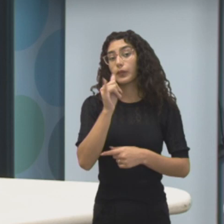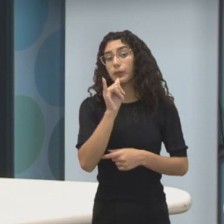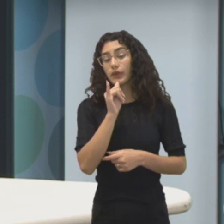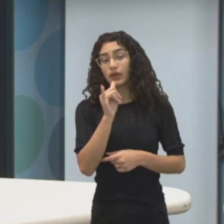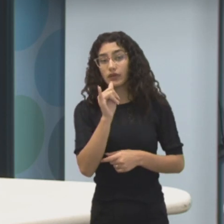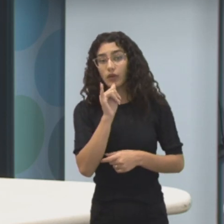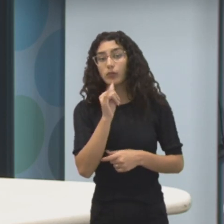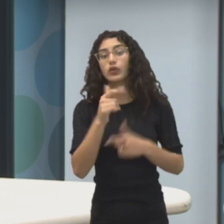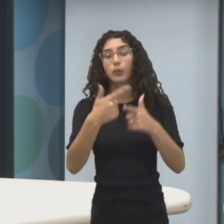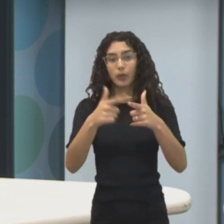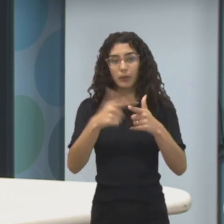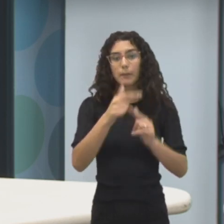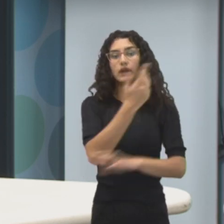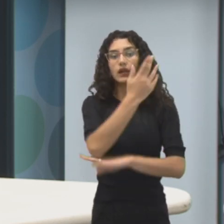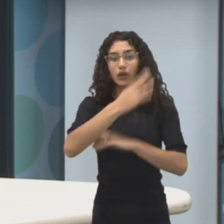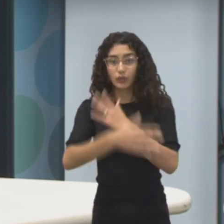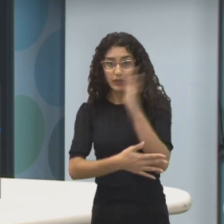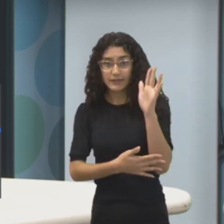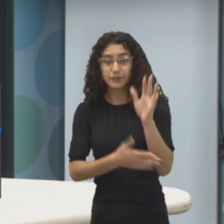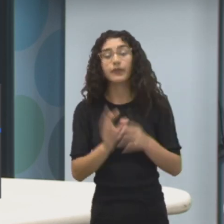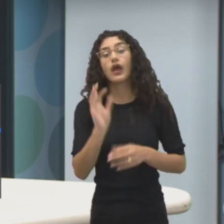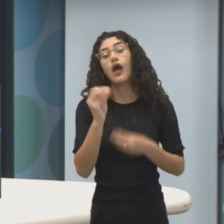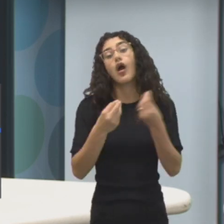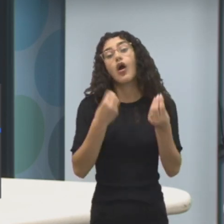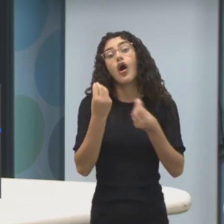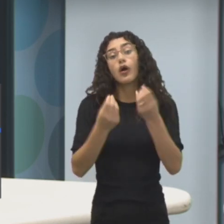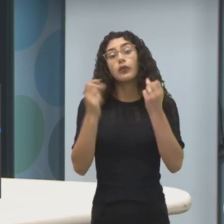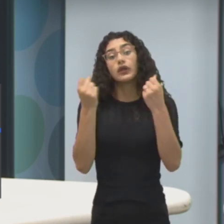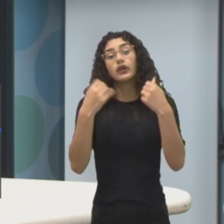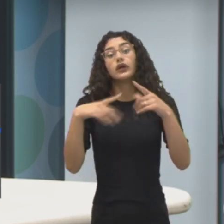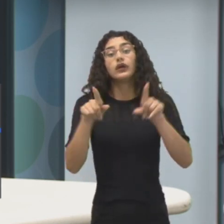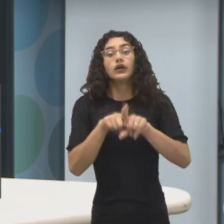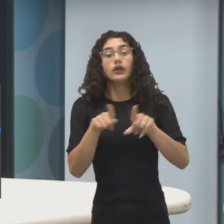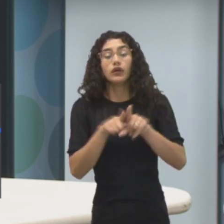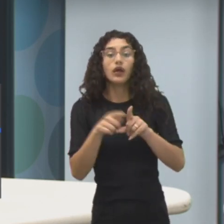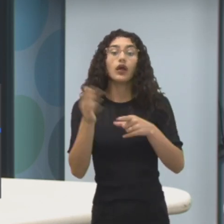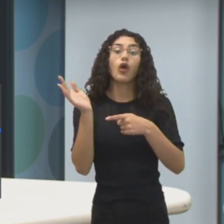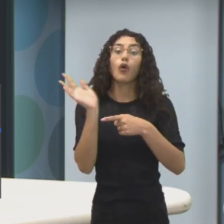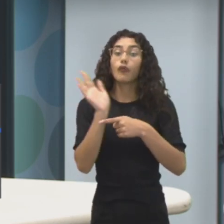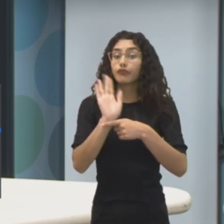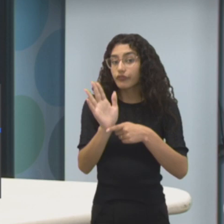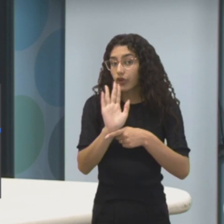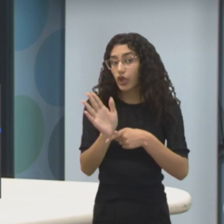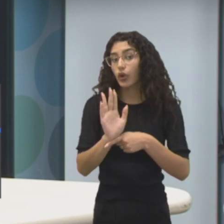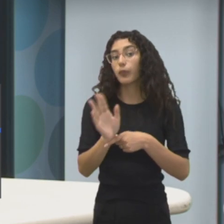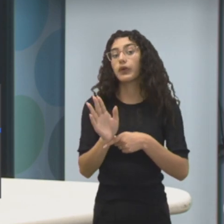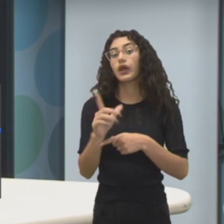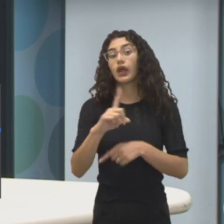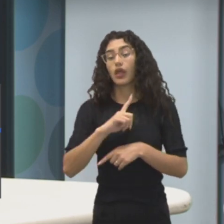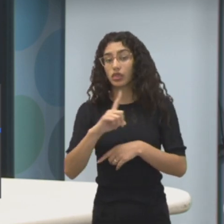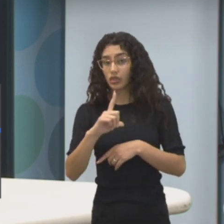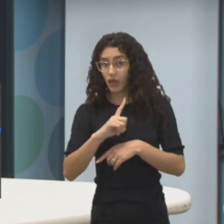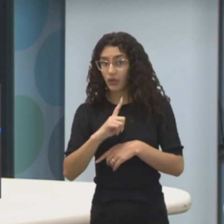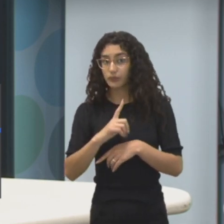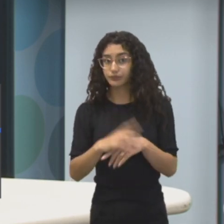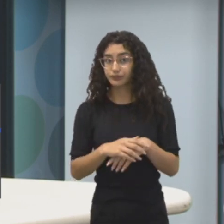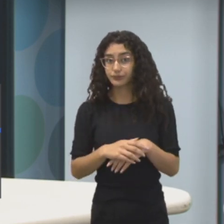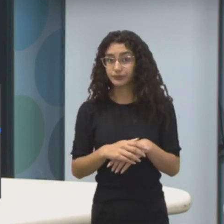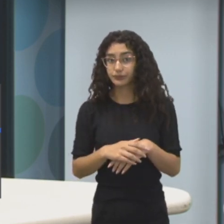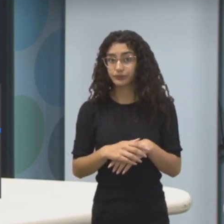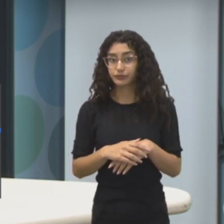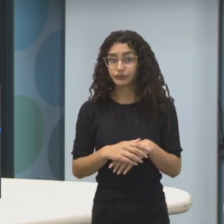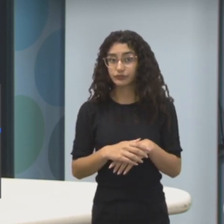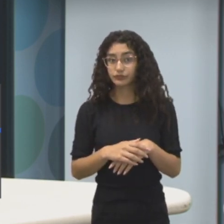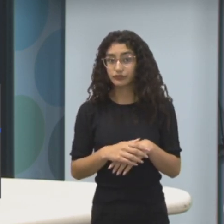catástrofe. E aí, como você mencionou, o filme, né, o vídeo, ele está condicionando,